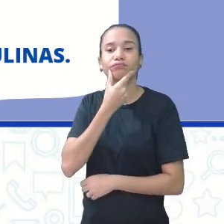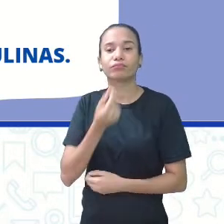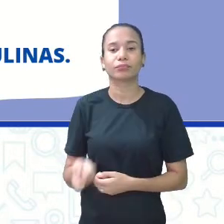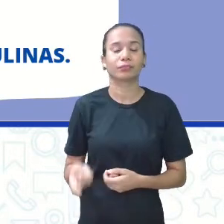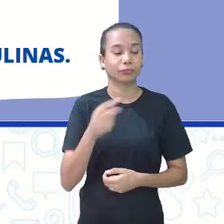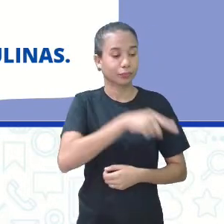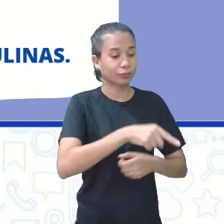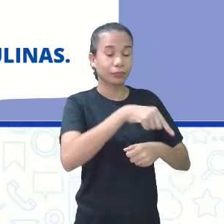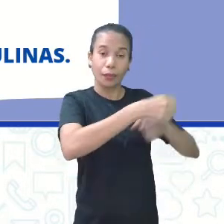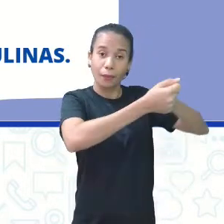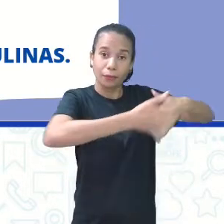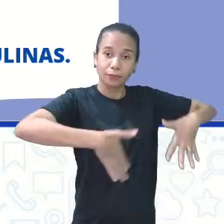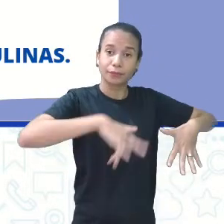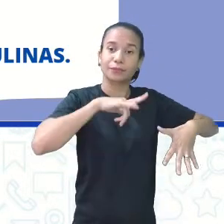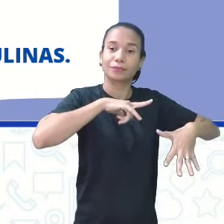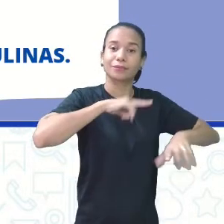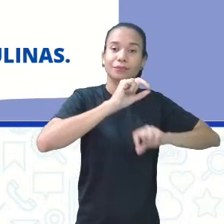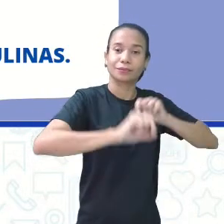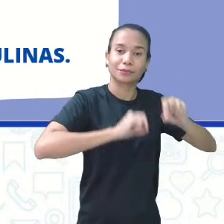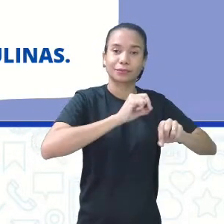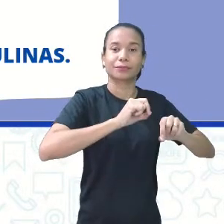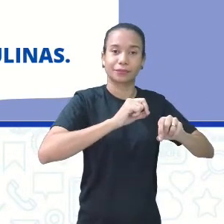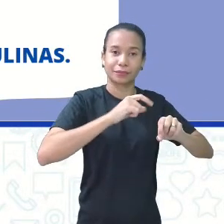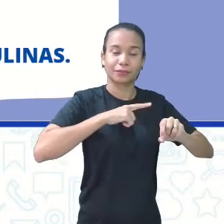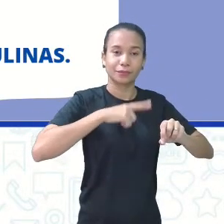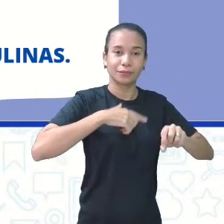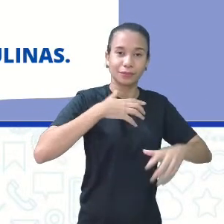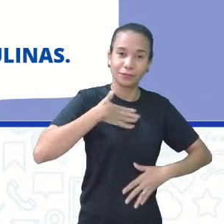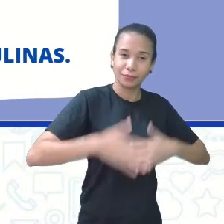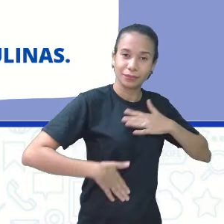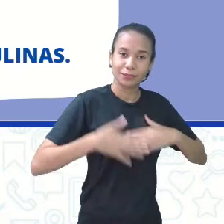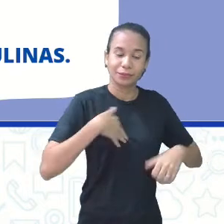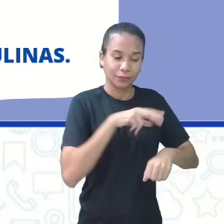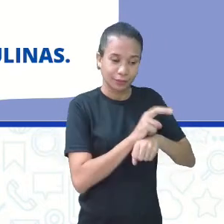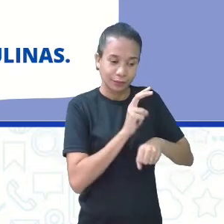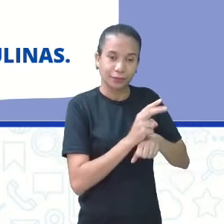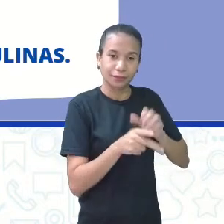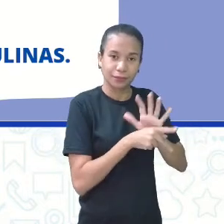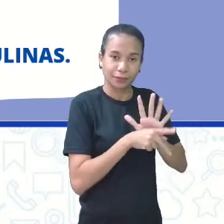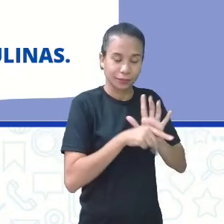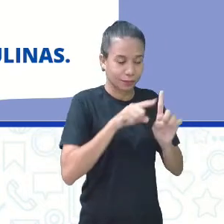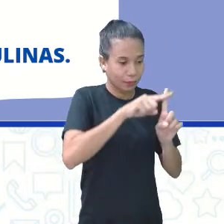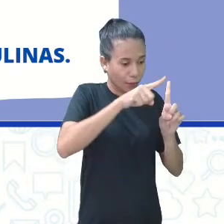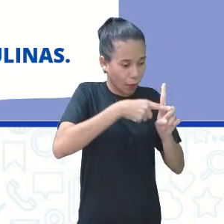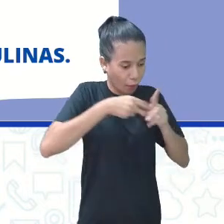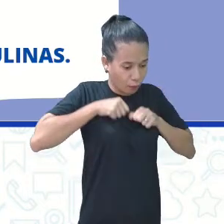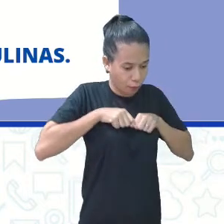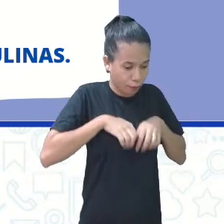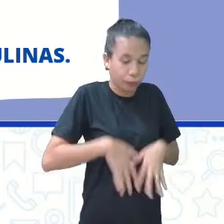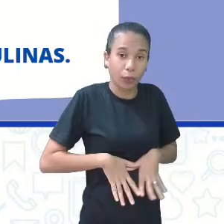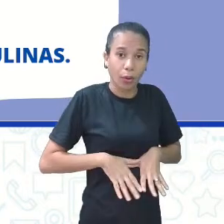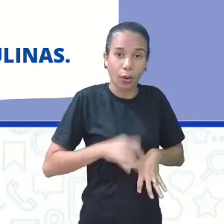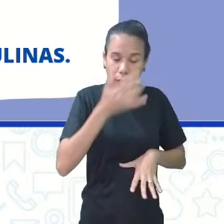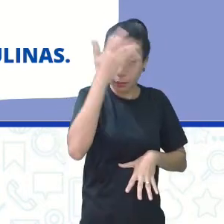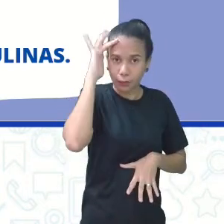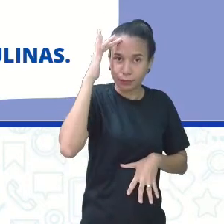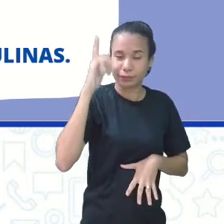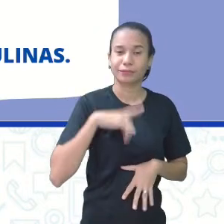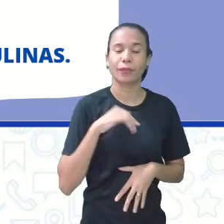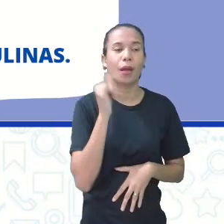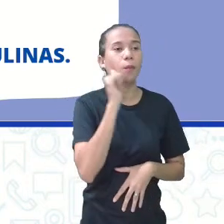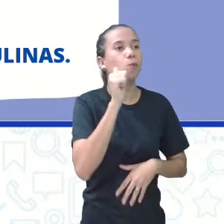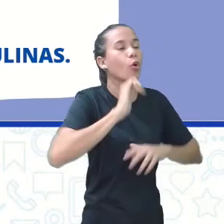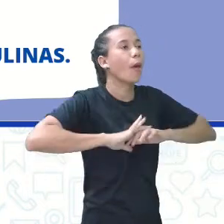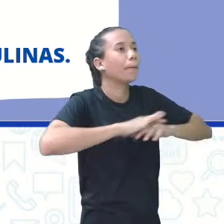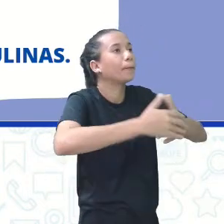homem. A natural, nós vamos ver aí a questão de anticorpos que são passados, né, na gravidez. Então, no momento